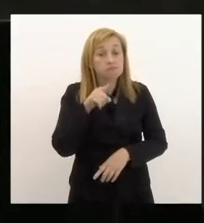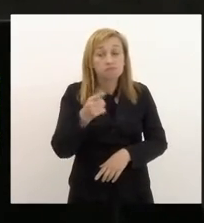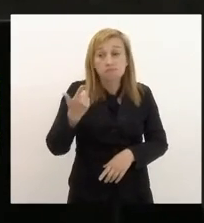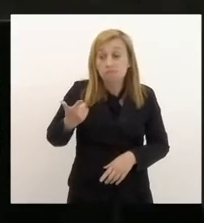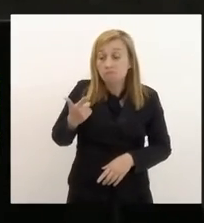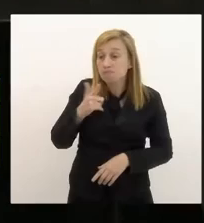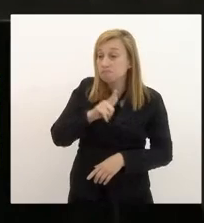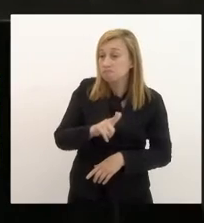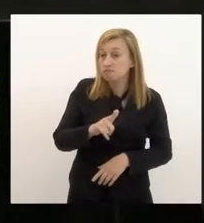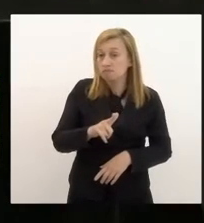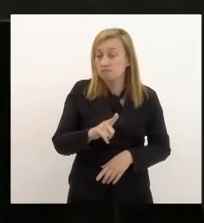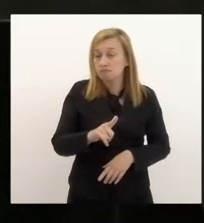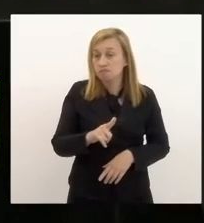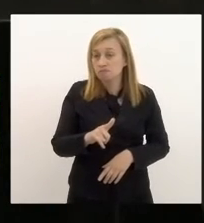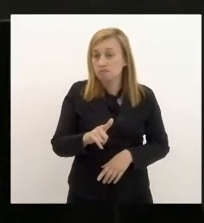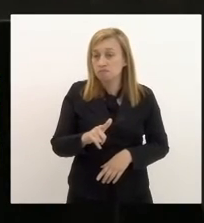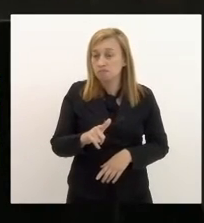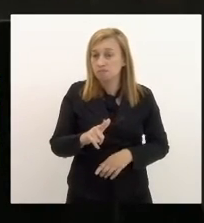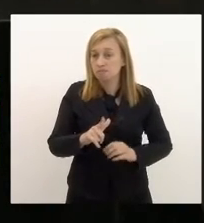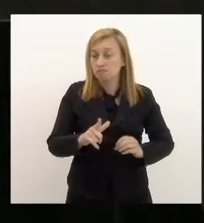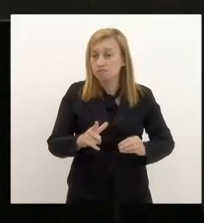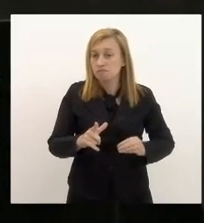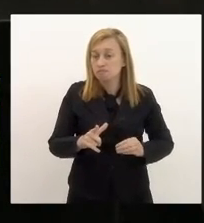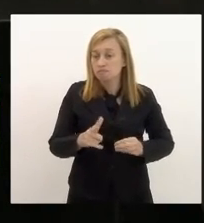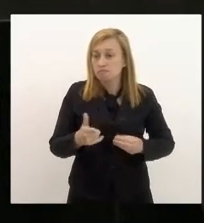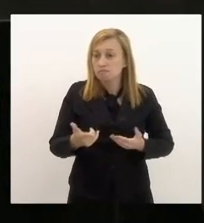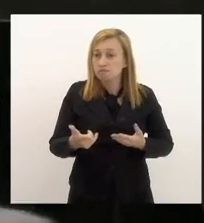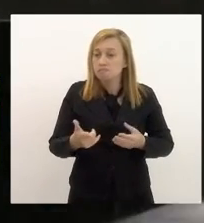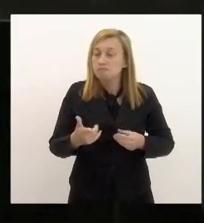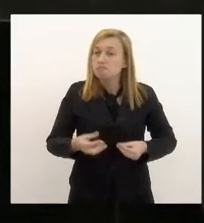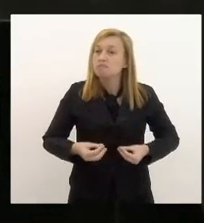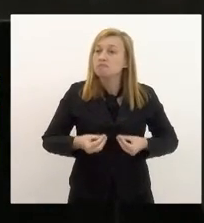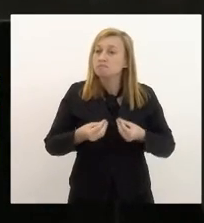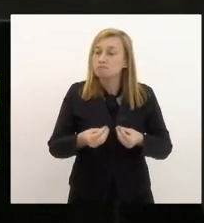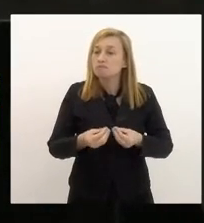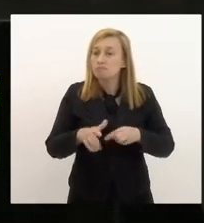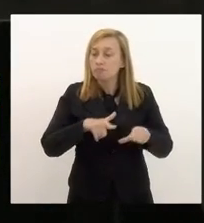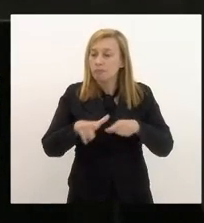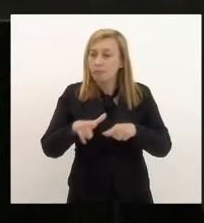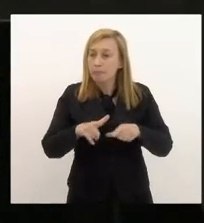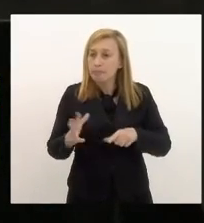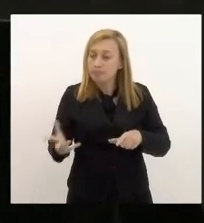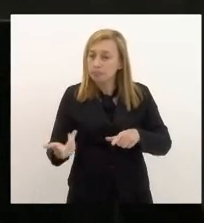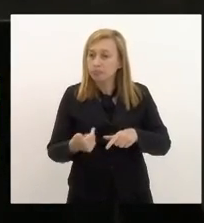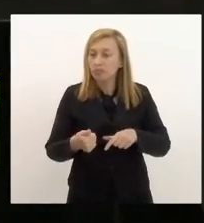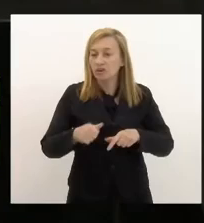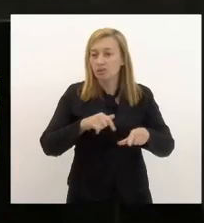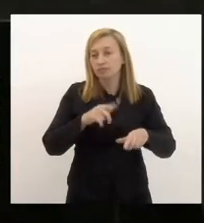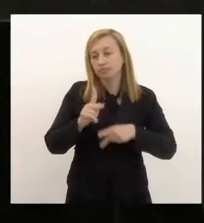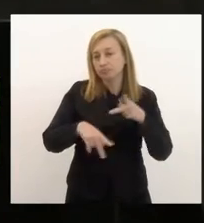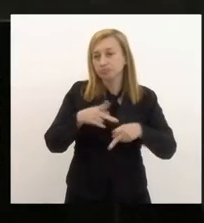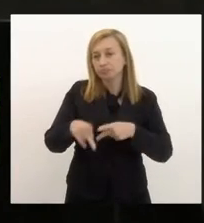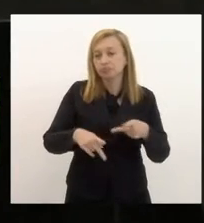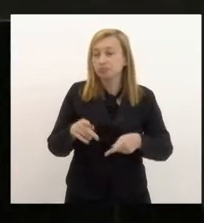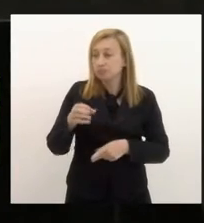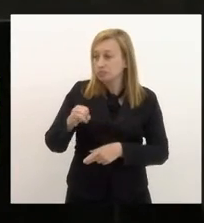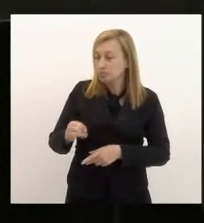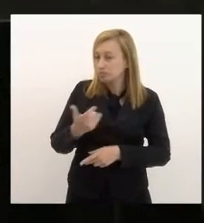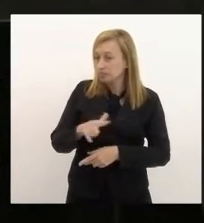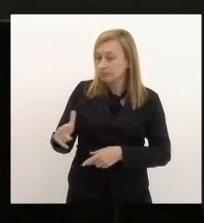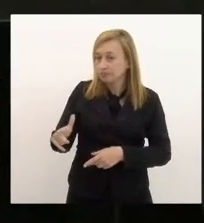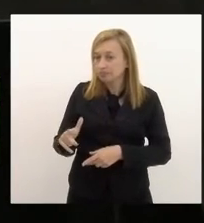que consegue de levar serviço de garantia para a população e sem eles narram conseguiremos atender adequadamente